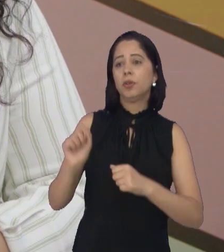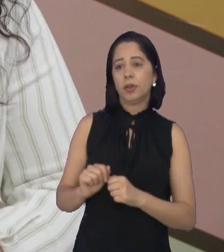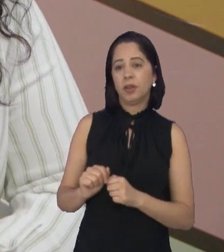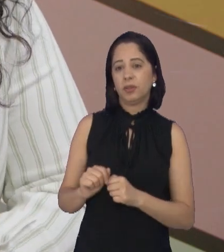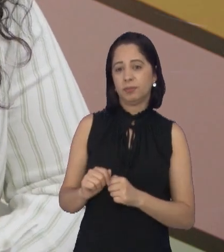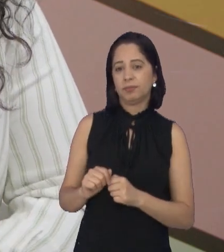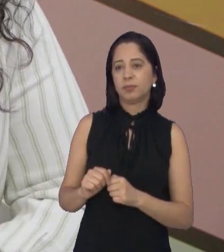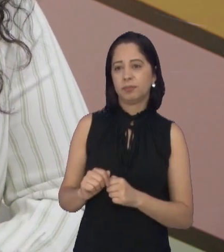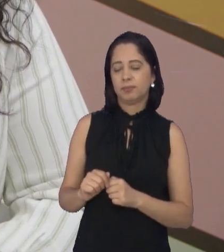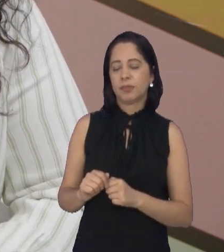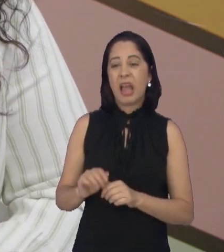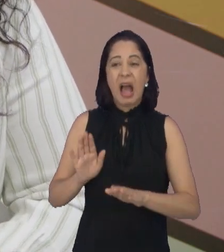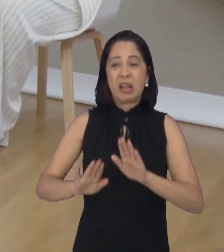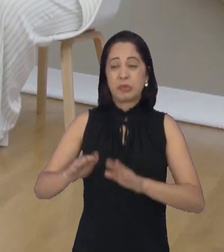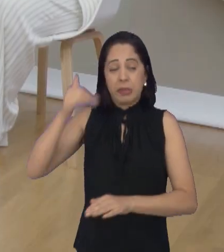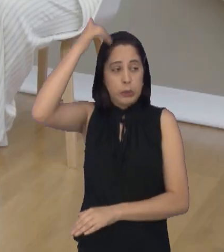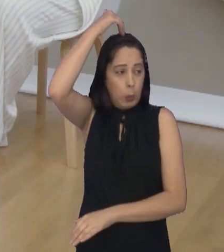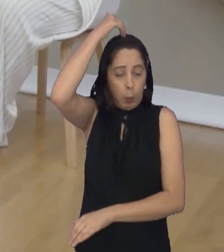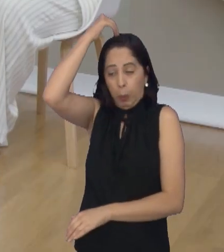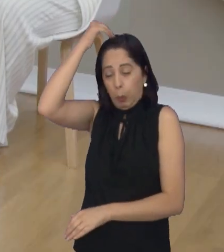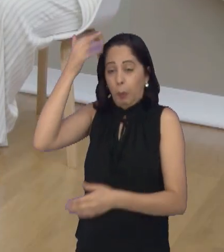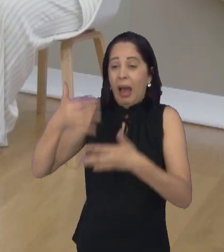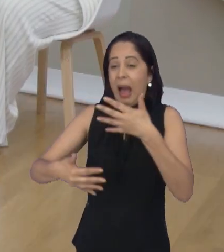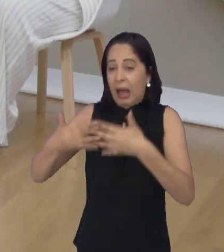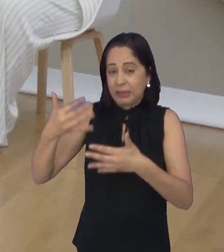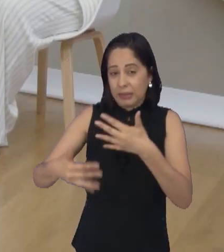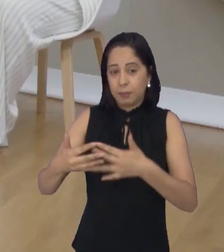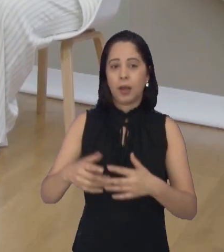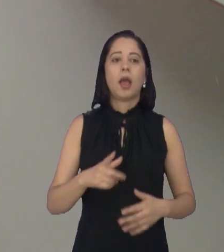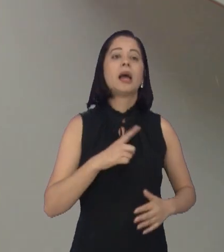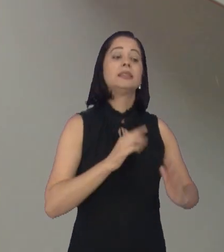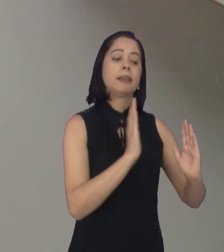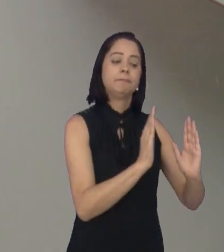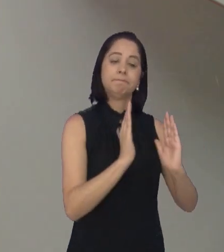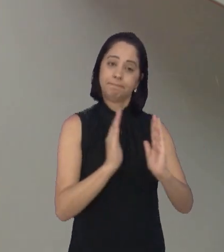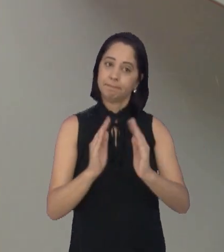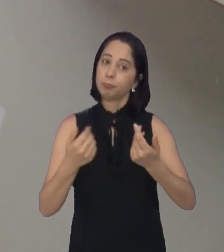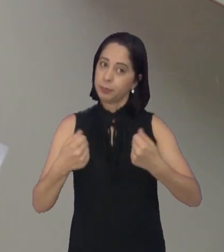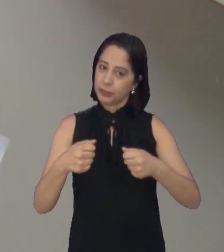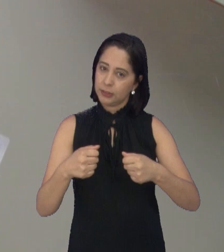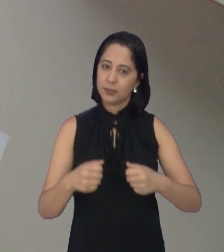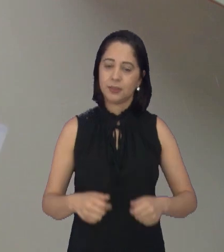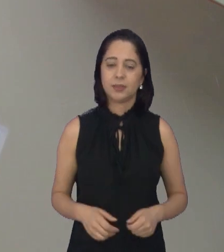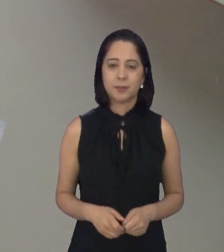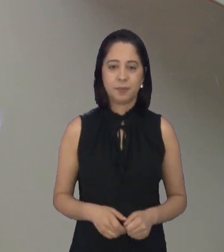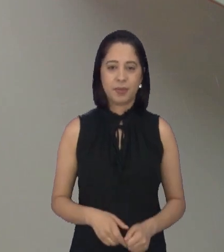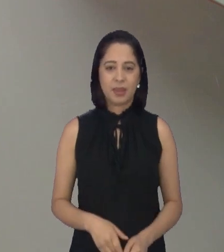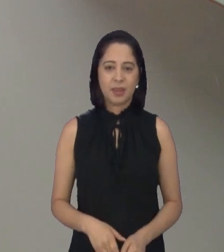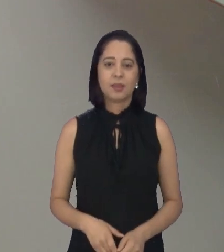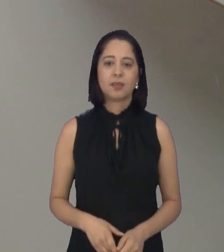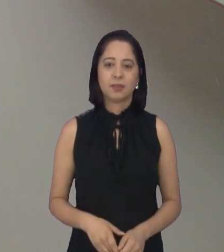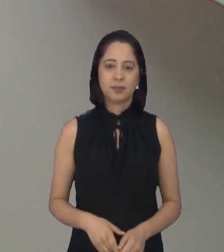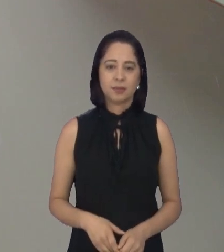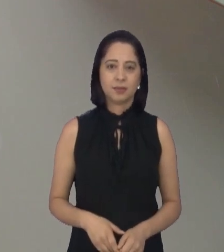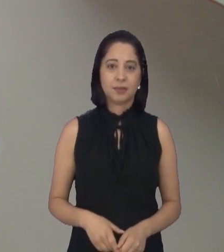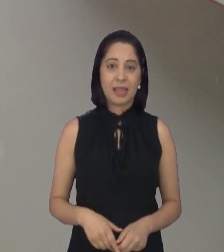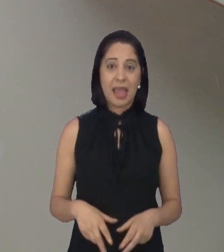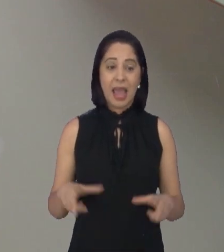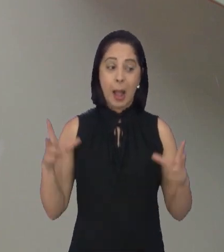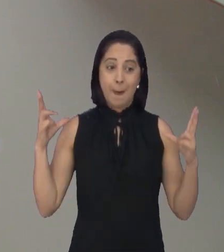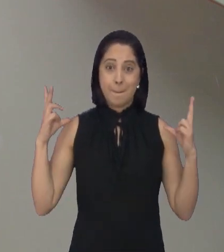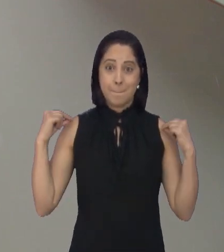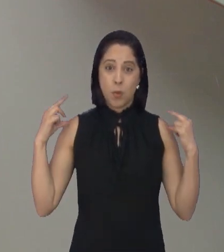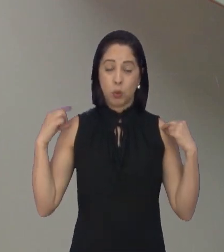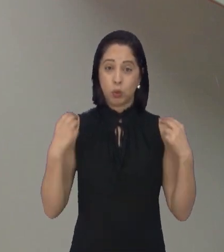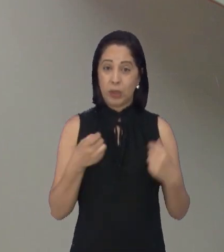acaba atrapalhando muito o caminho. Existe um processo, existe um caminho. Exatamente. E um medo de muitos motoristas é